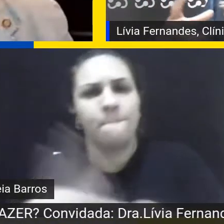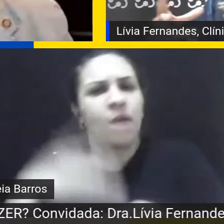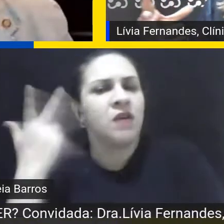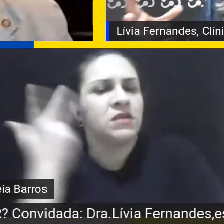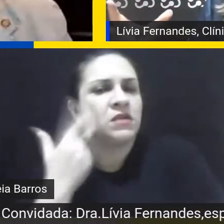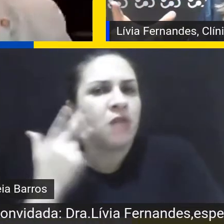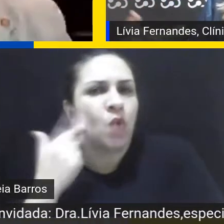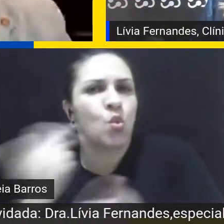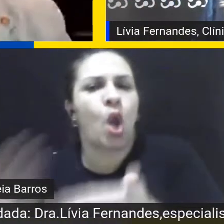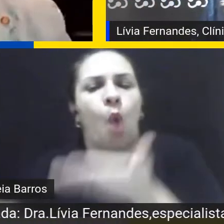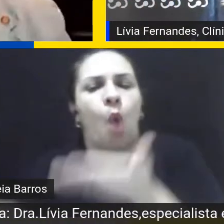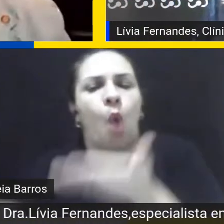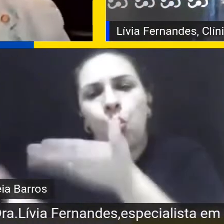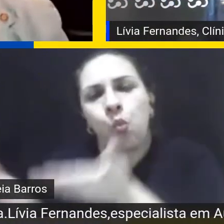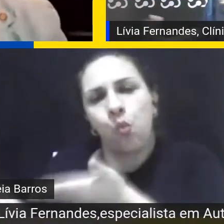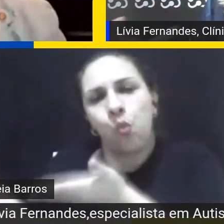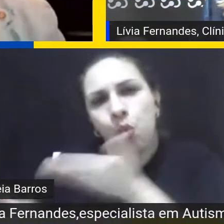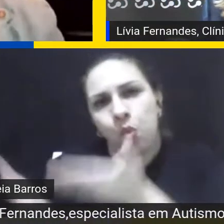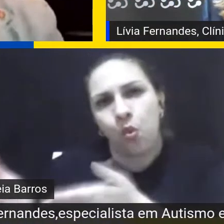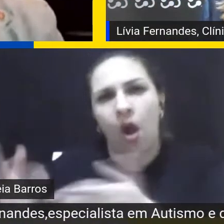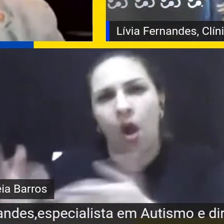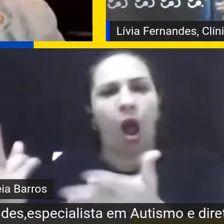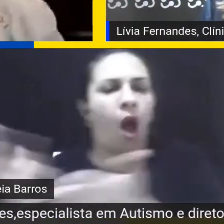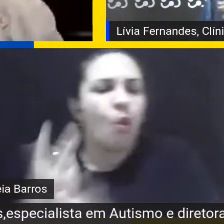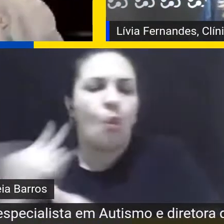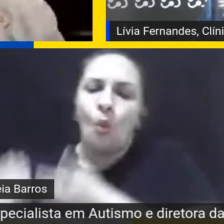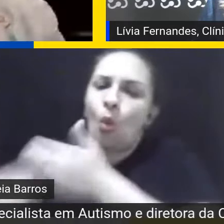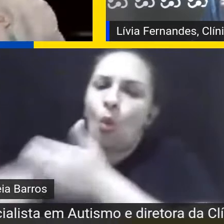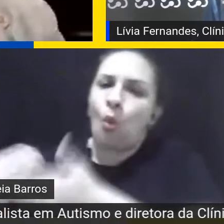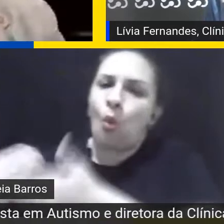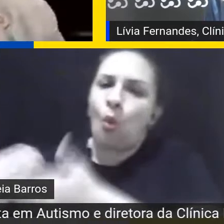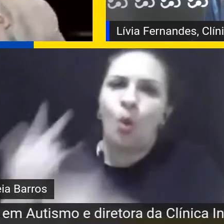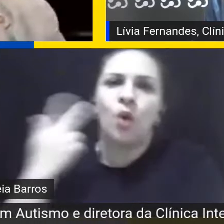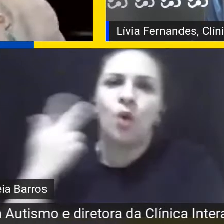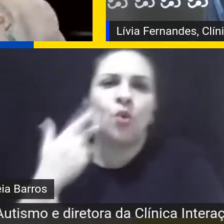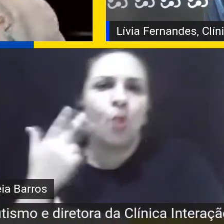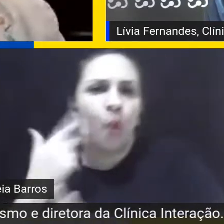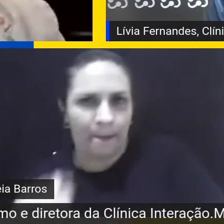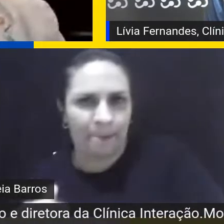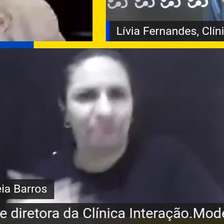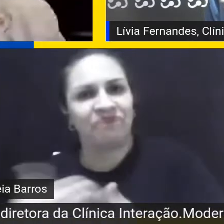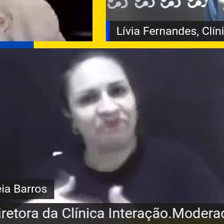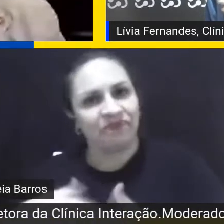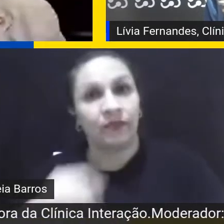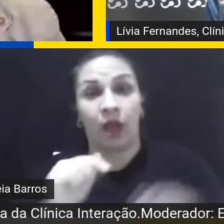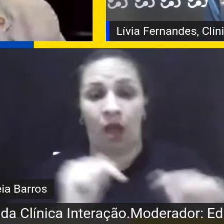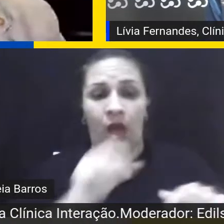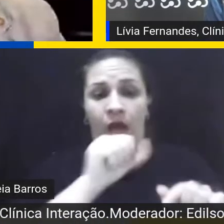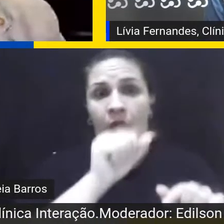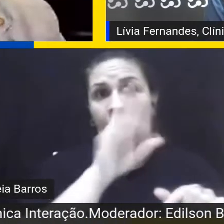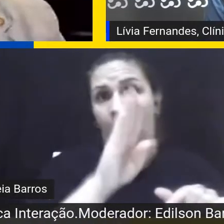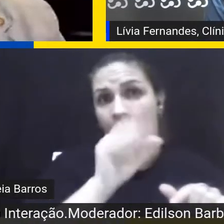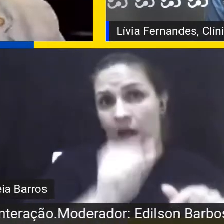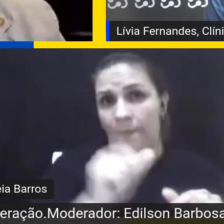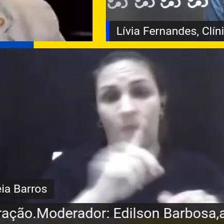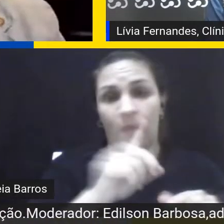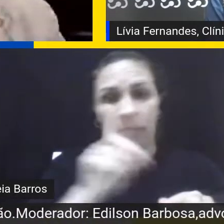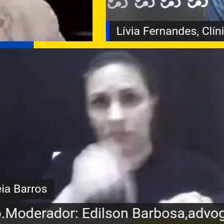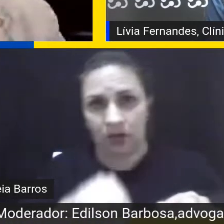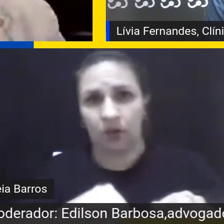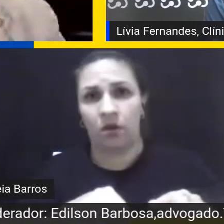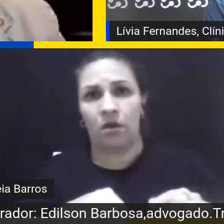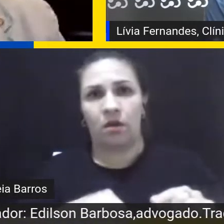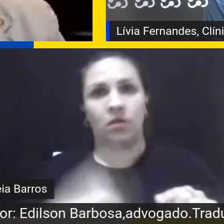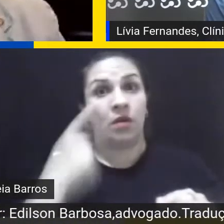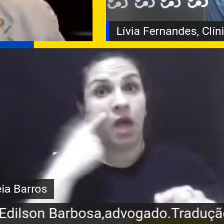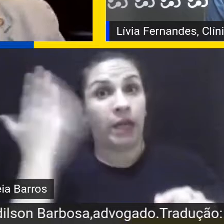naturalística. Então, as coisas vão surgindo de uma forma mais naturalística. A terapia ABA, ela é uma terapia evidenciada,